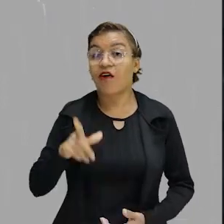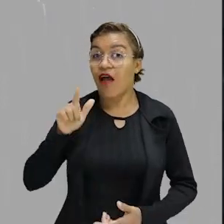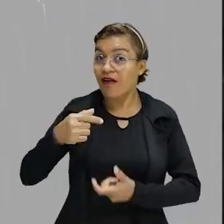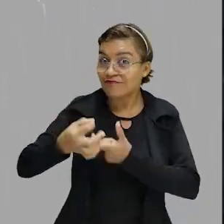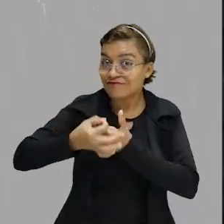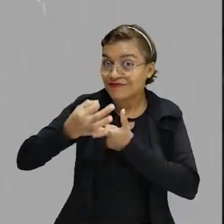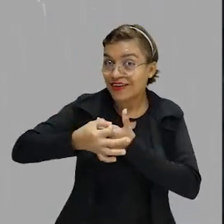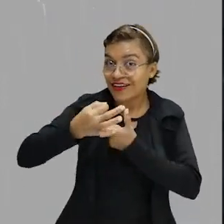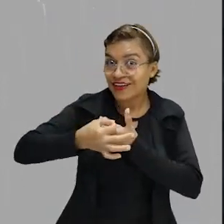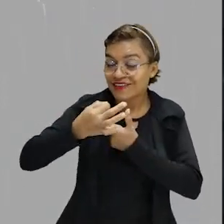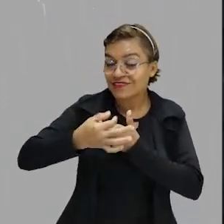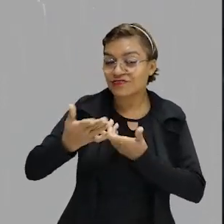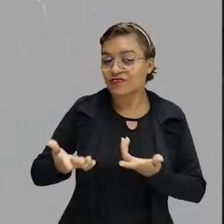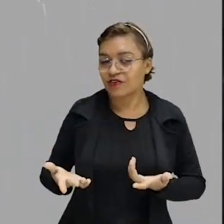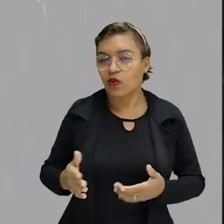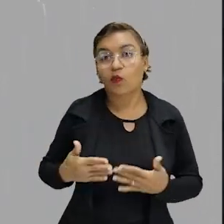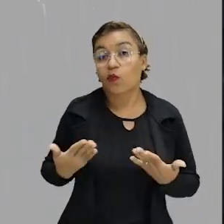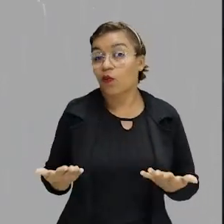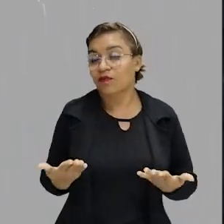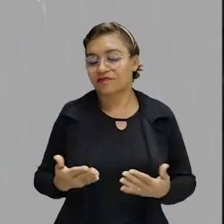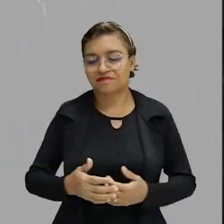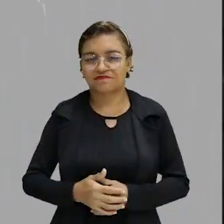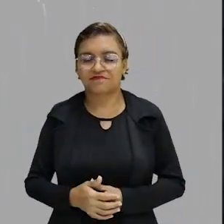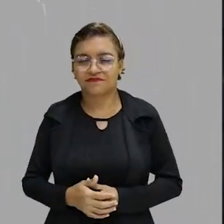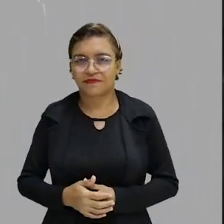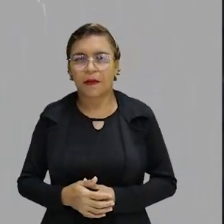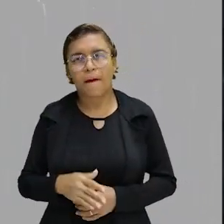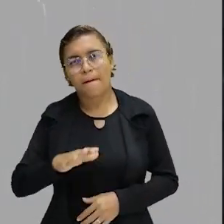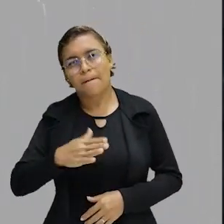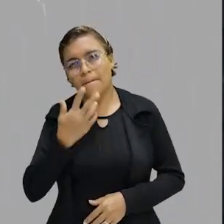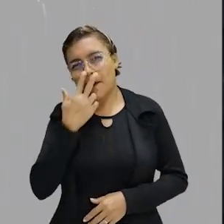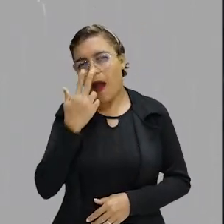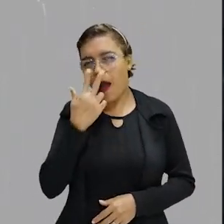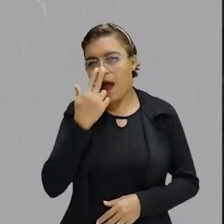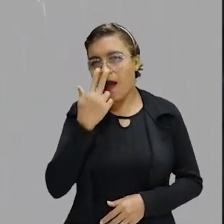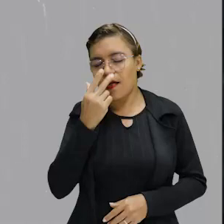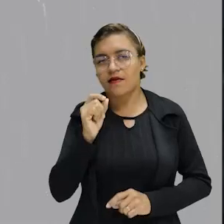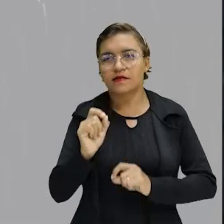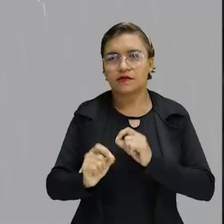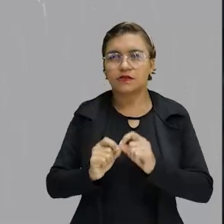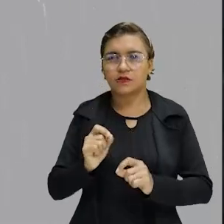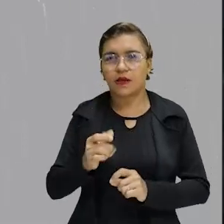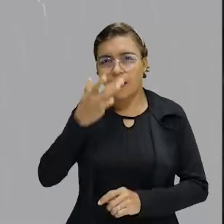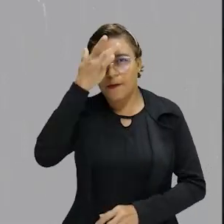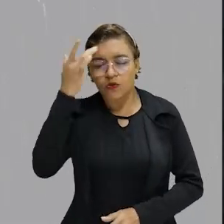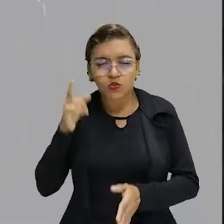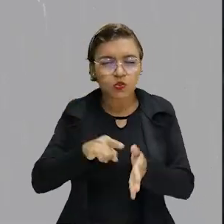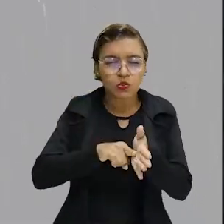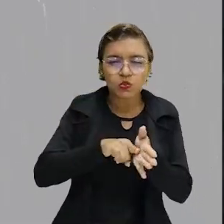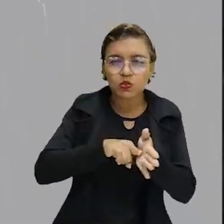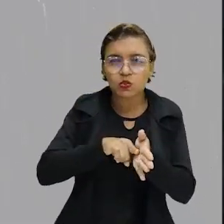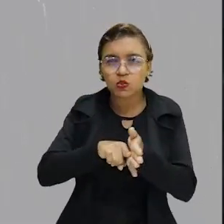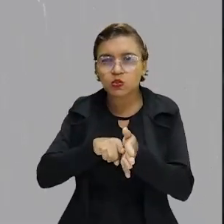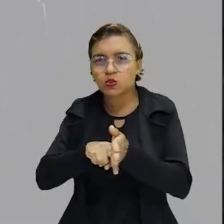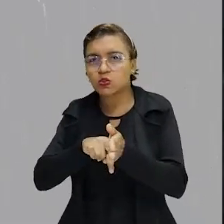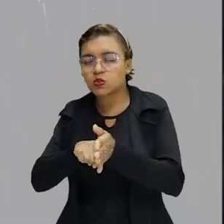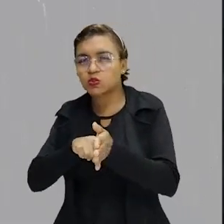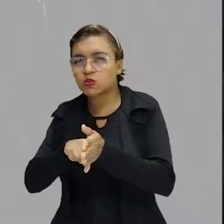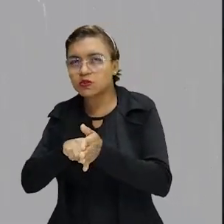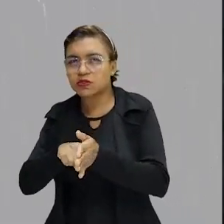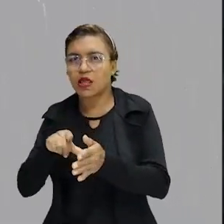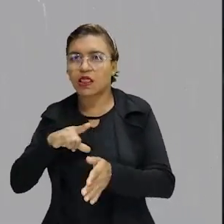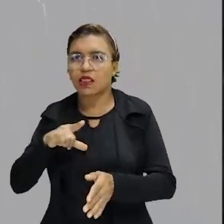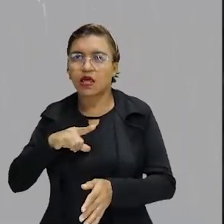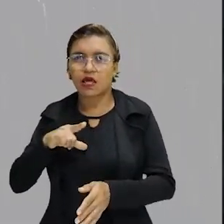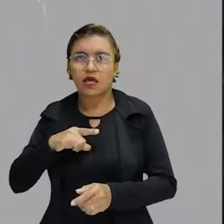crítica. Qual a crítica que ele faz? Né? É como se fosse ali o pesquisador, né? Você sabe que tem um censo,